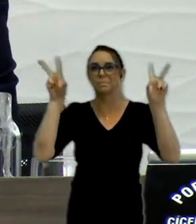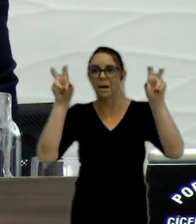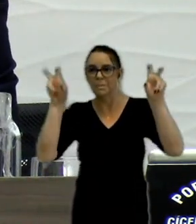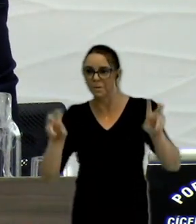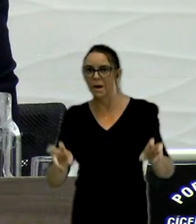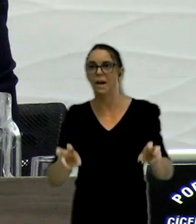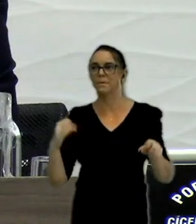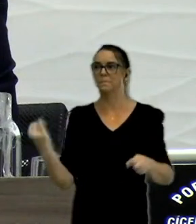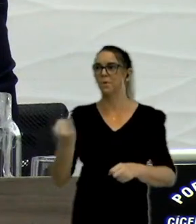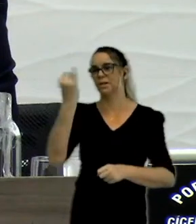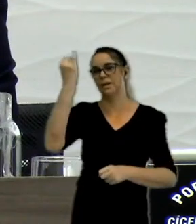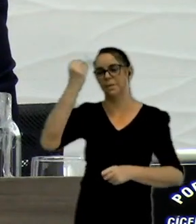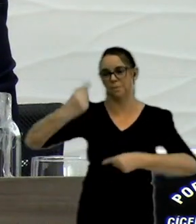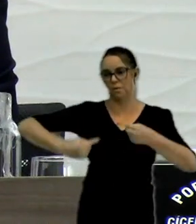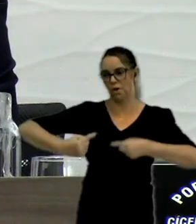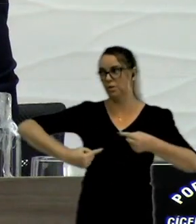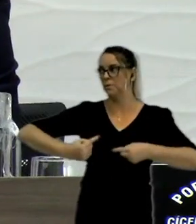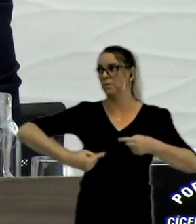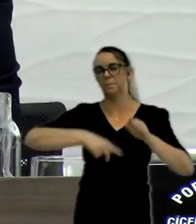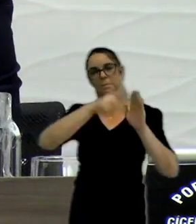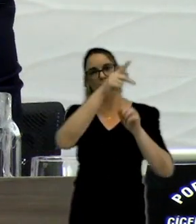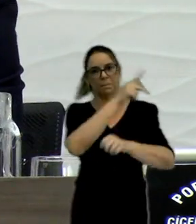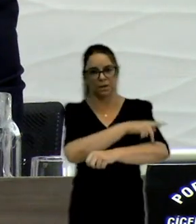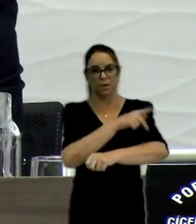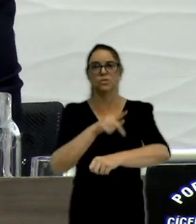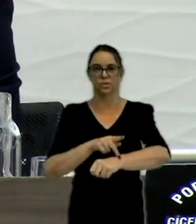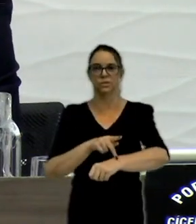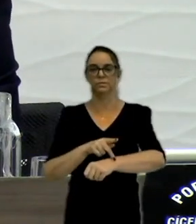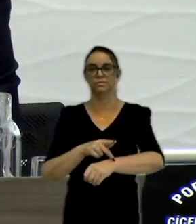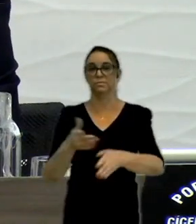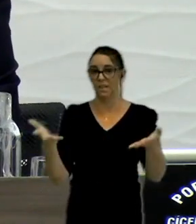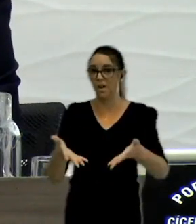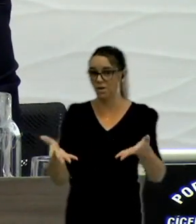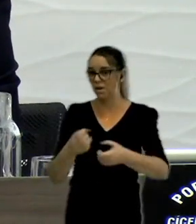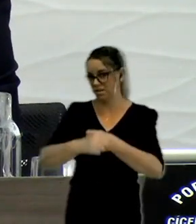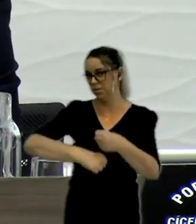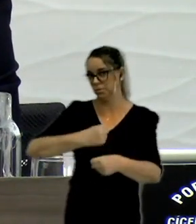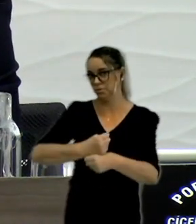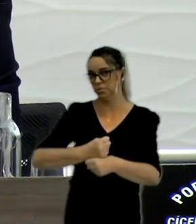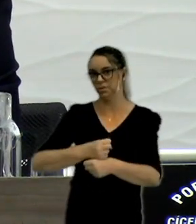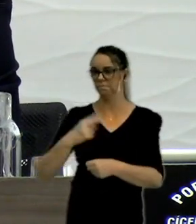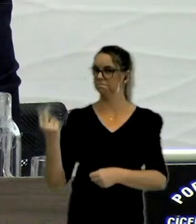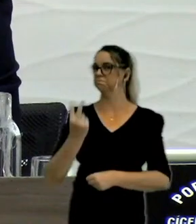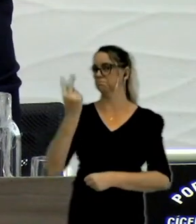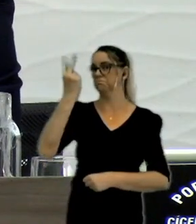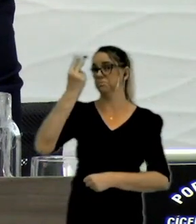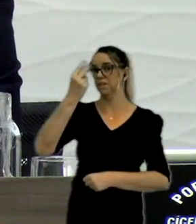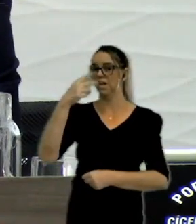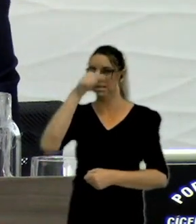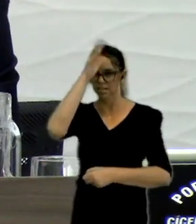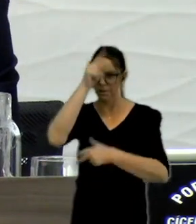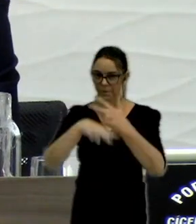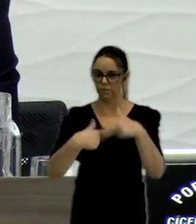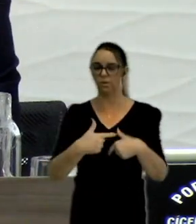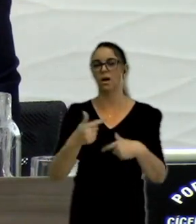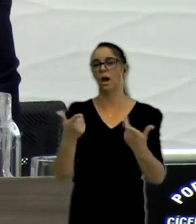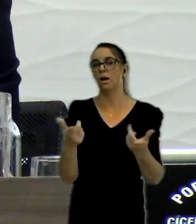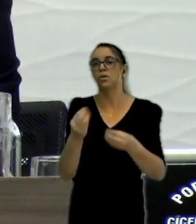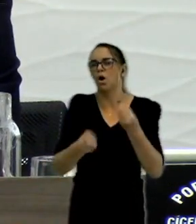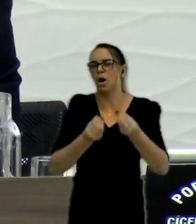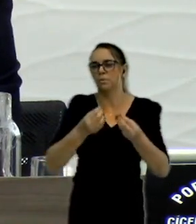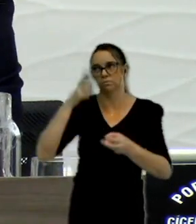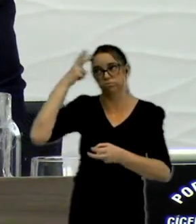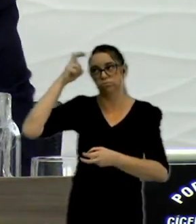para o projeto político-pedagógico que as escolas vão vencer esse ano, a respeito da nossa cultura, das nossas raízes